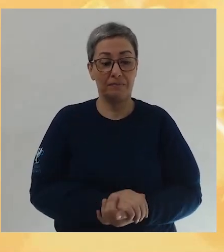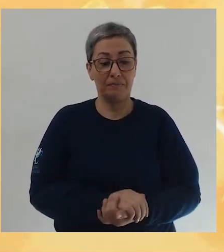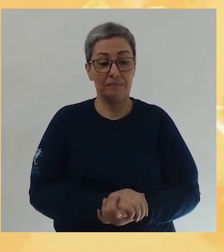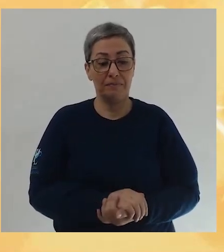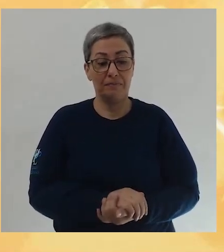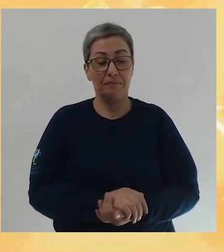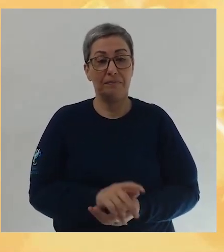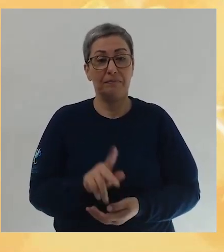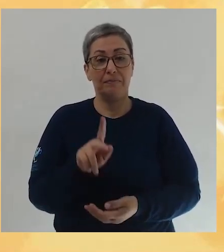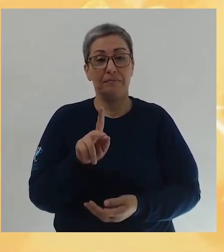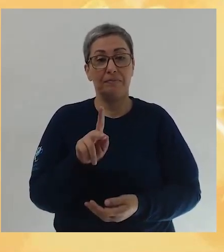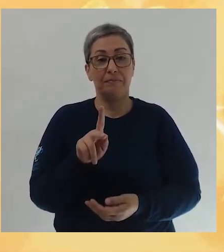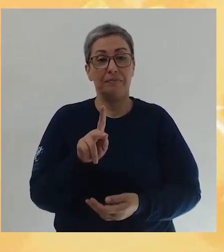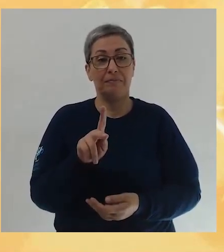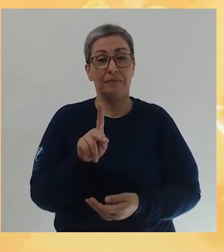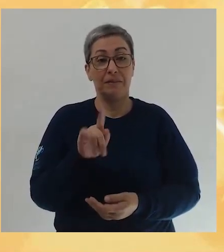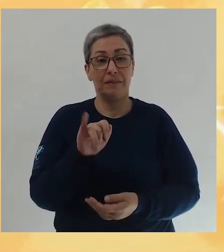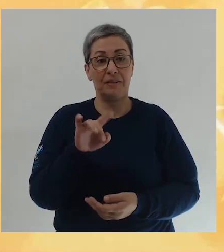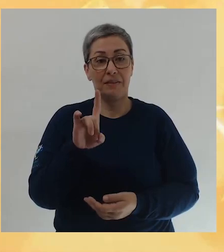fubá,